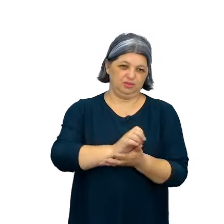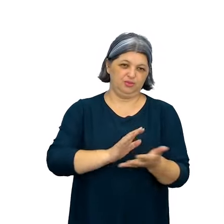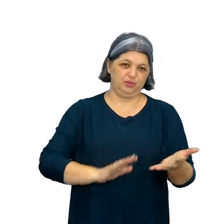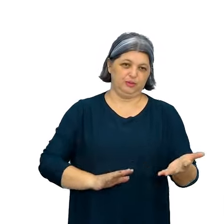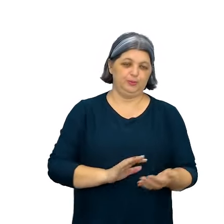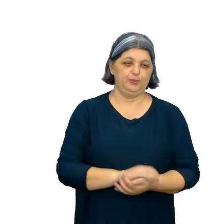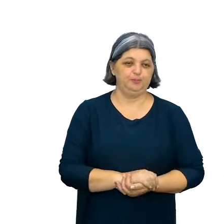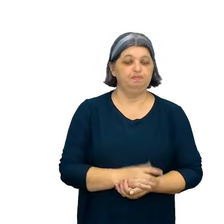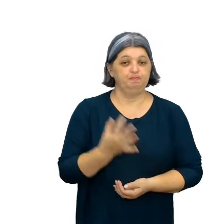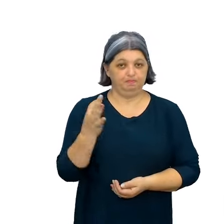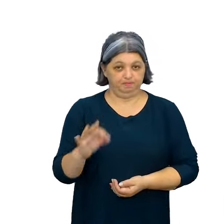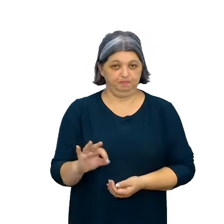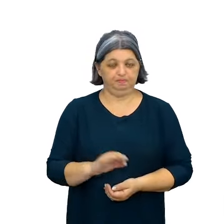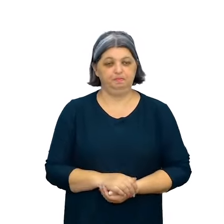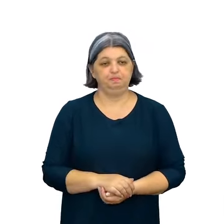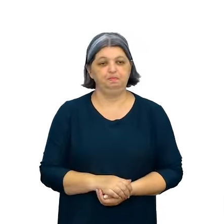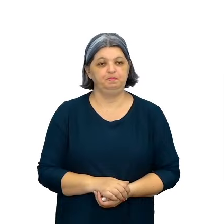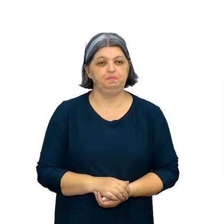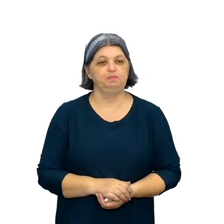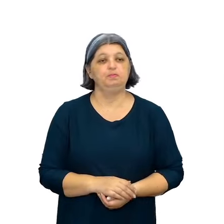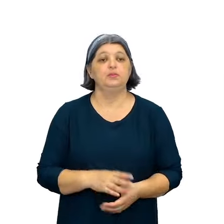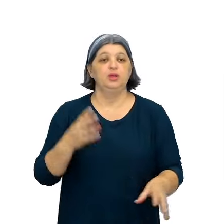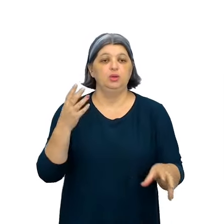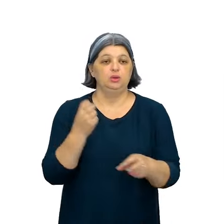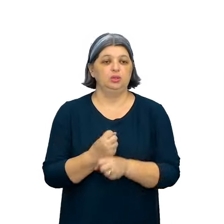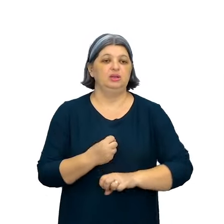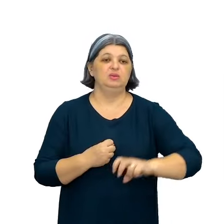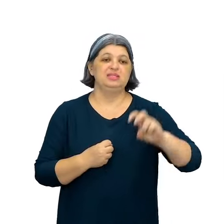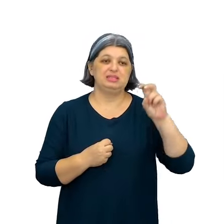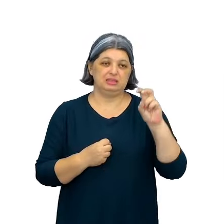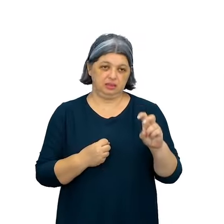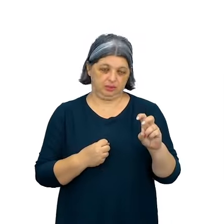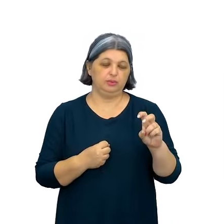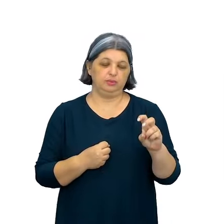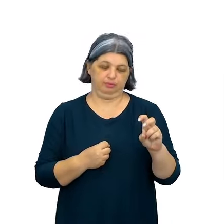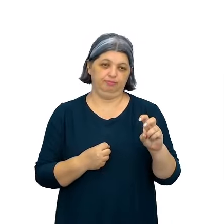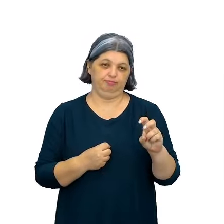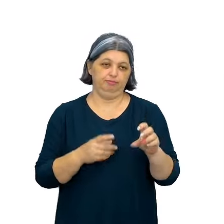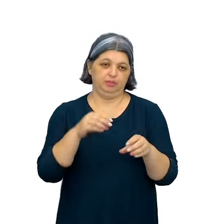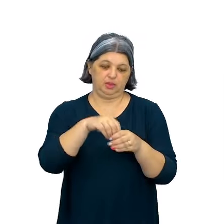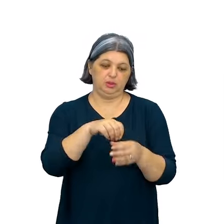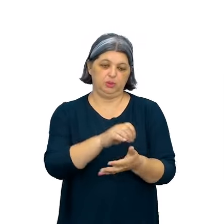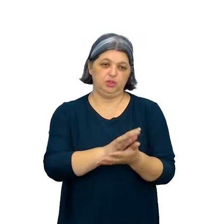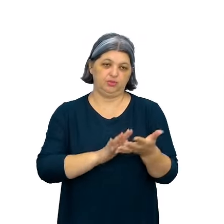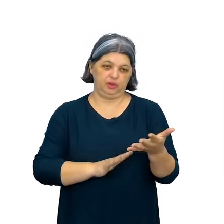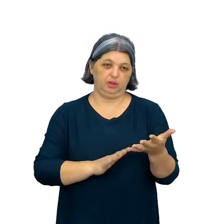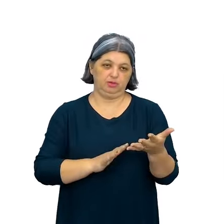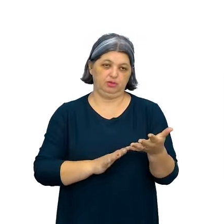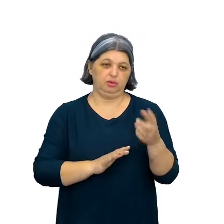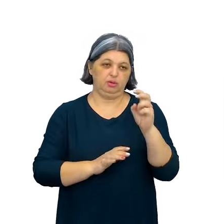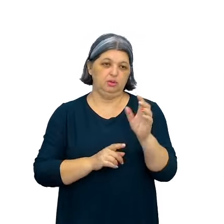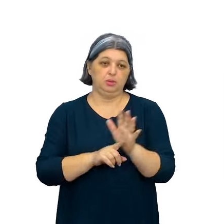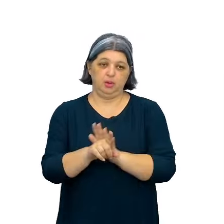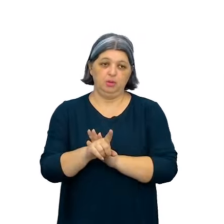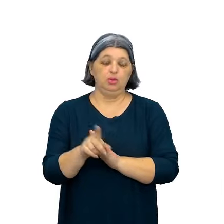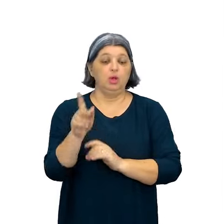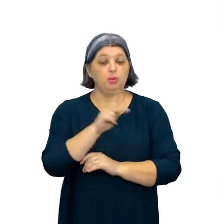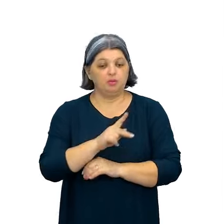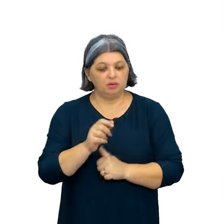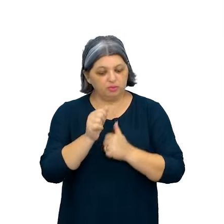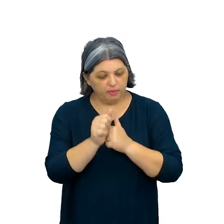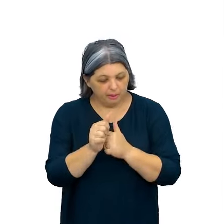certo? E aí são 5 questões, né, dentro da atividade, que o professor vai acompanhando aí